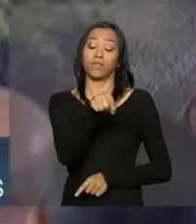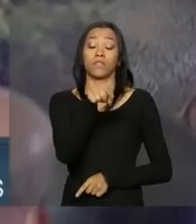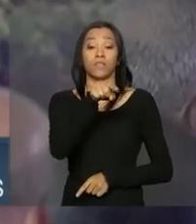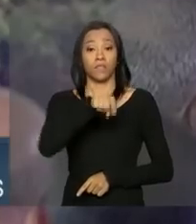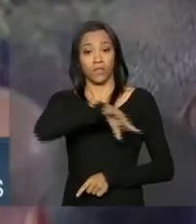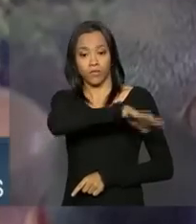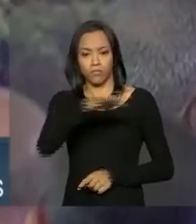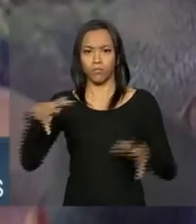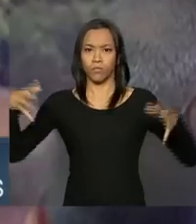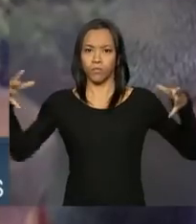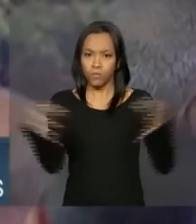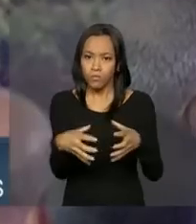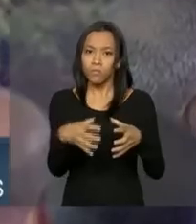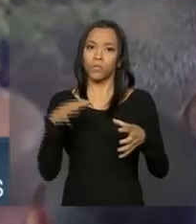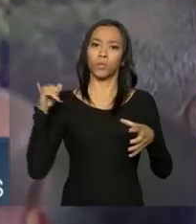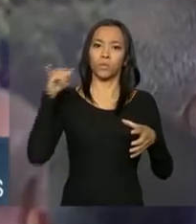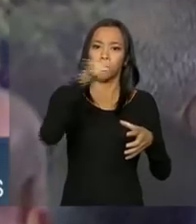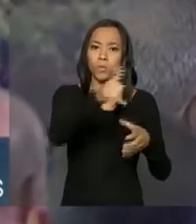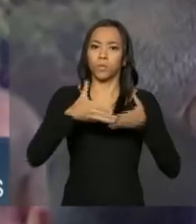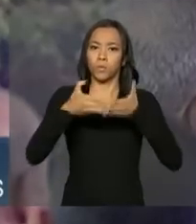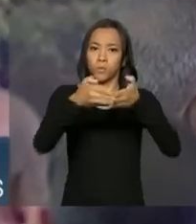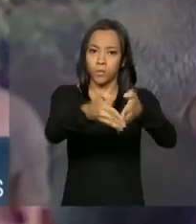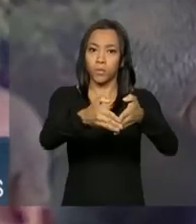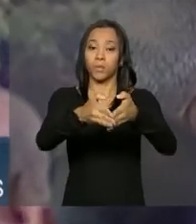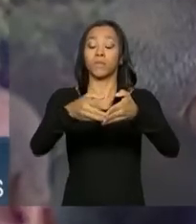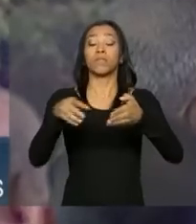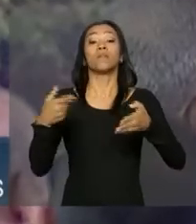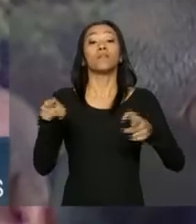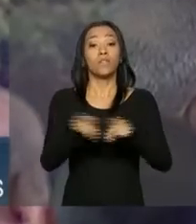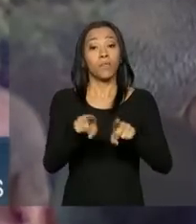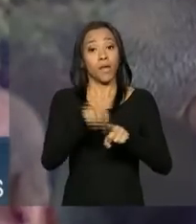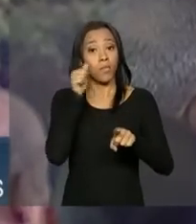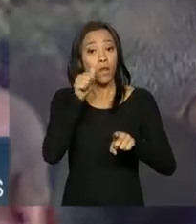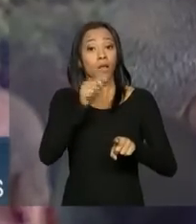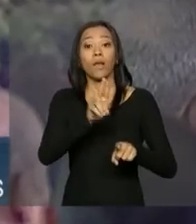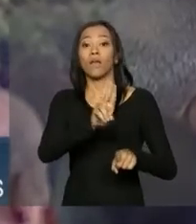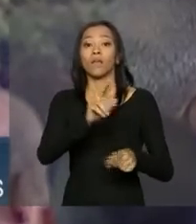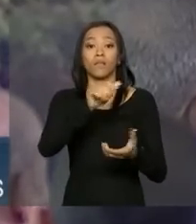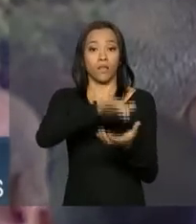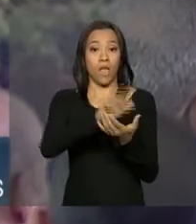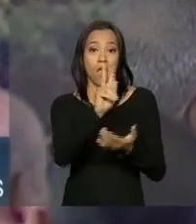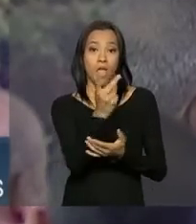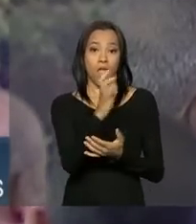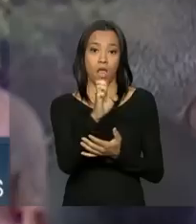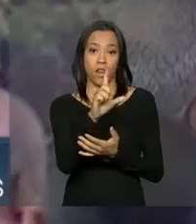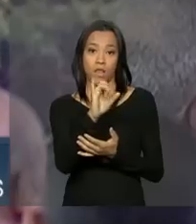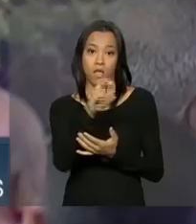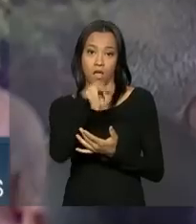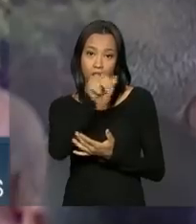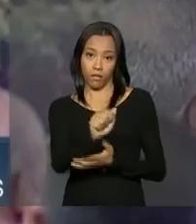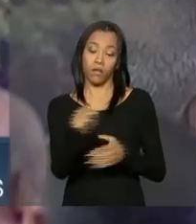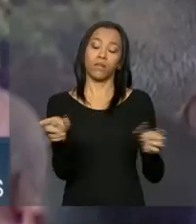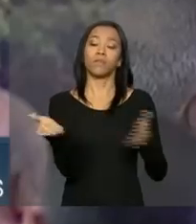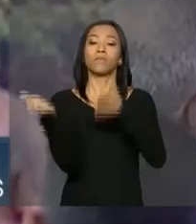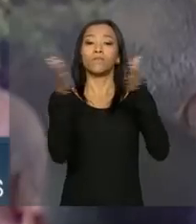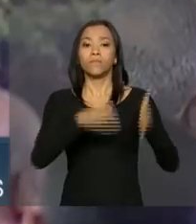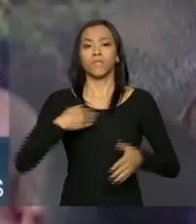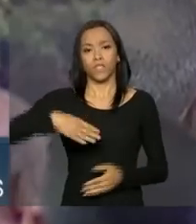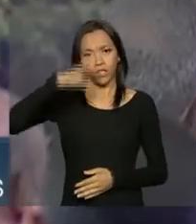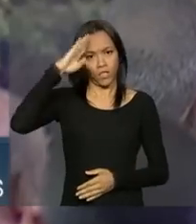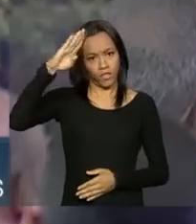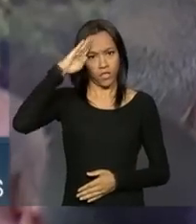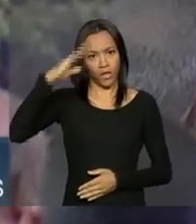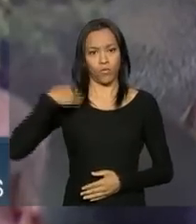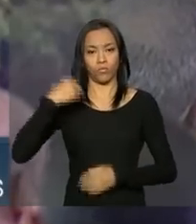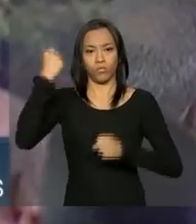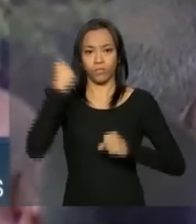Conjunto das Forças Armadas, e a senhora Eliana Ferreira Bermudes. O general de Exército,